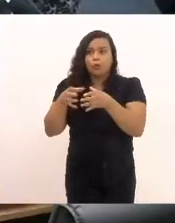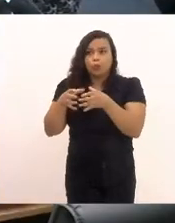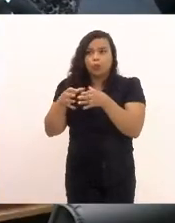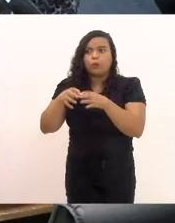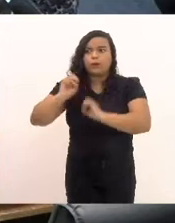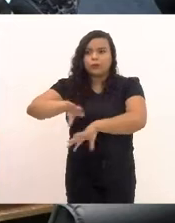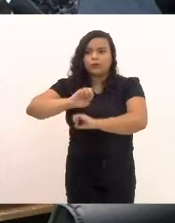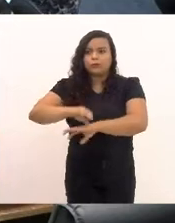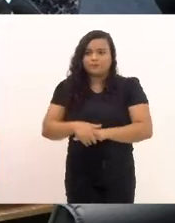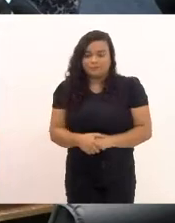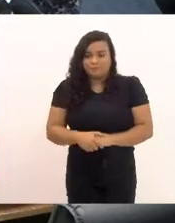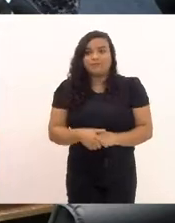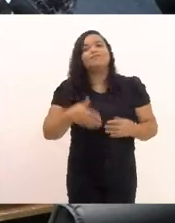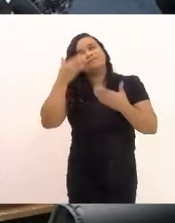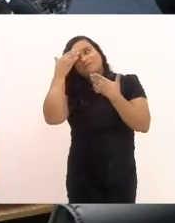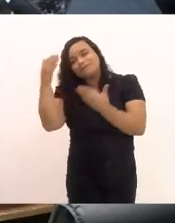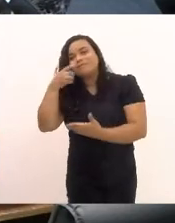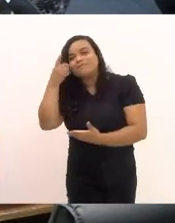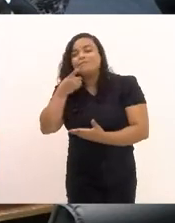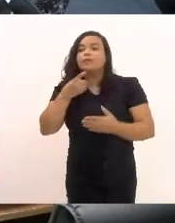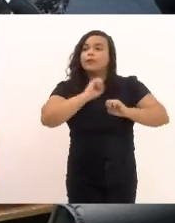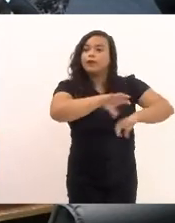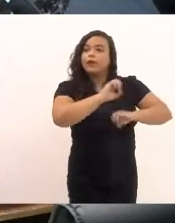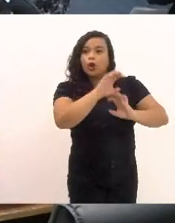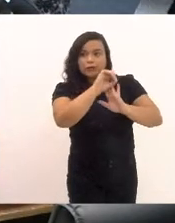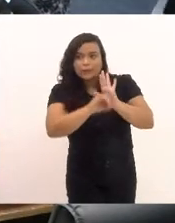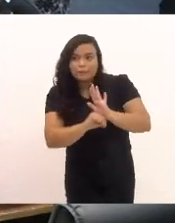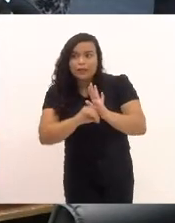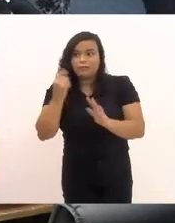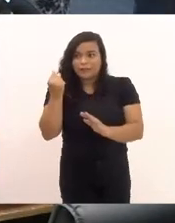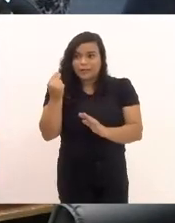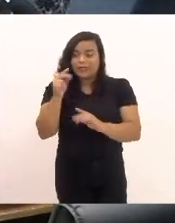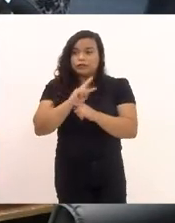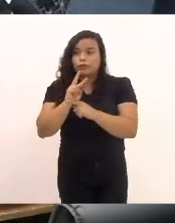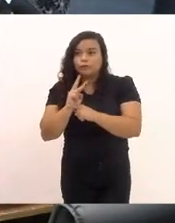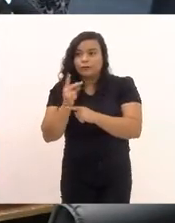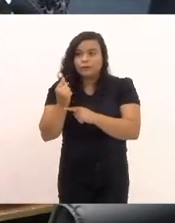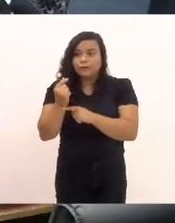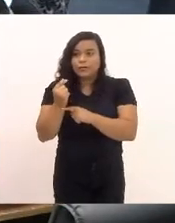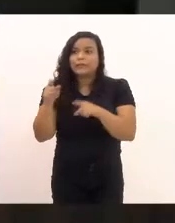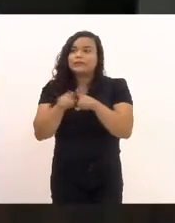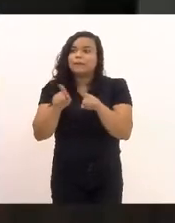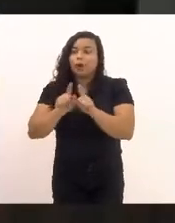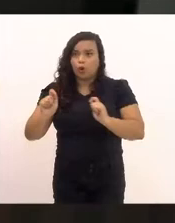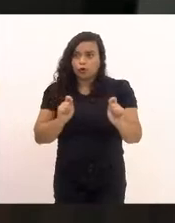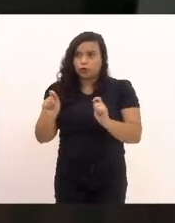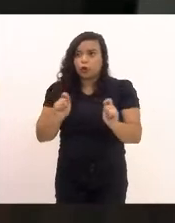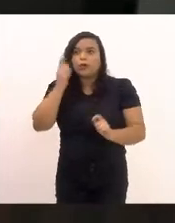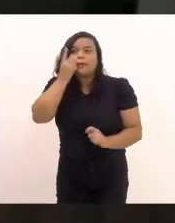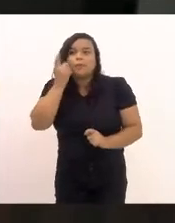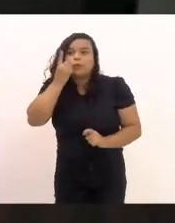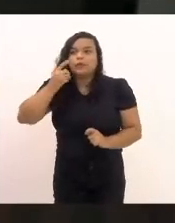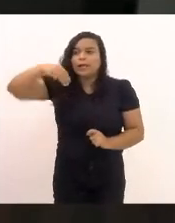Pela Comissão de Orçamento, Finanças, Fiscalização Financeira e Controle, deputado Márcio